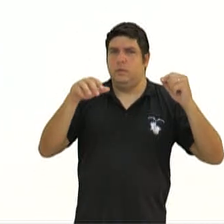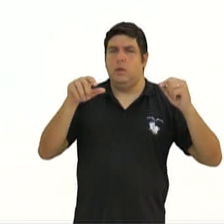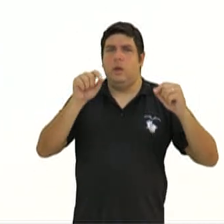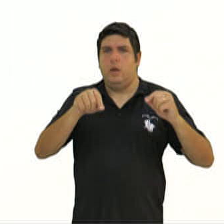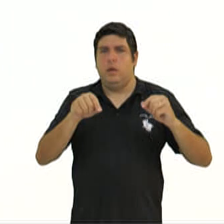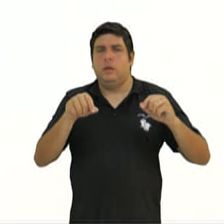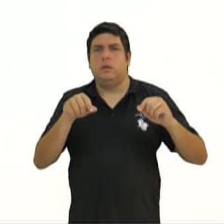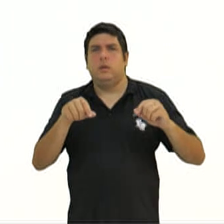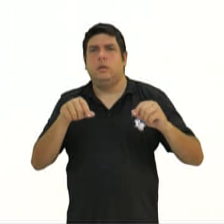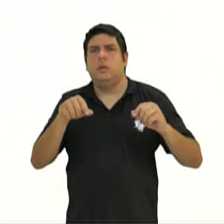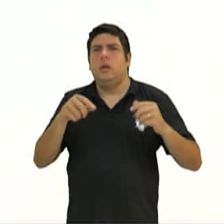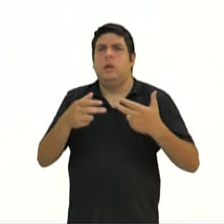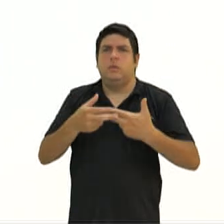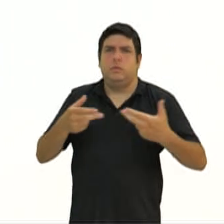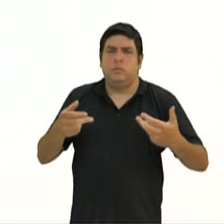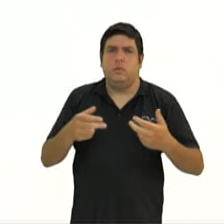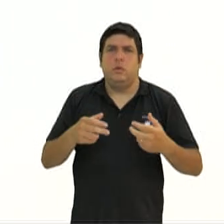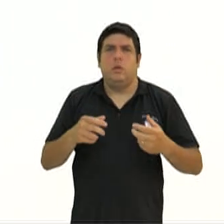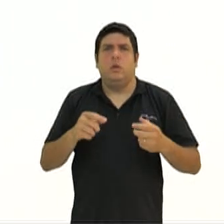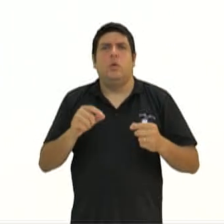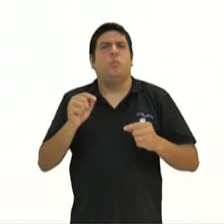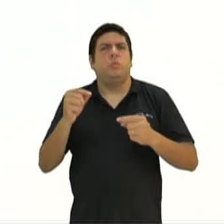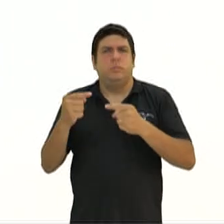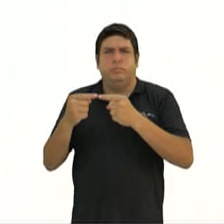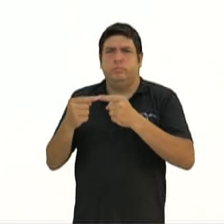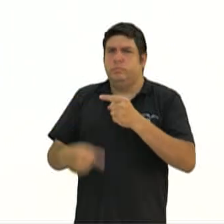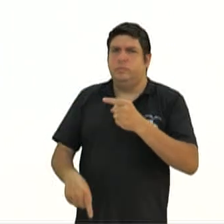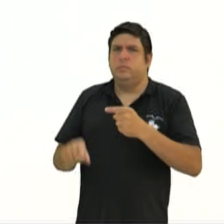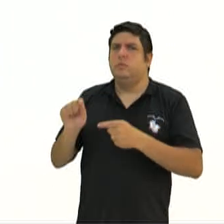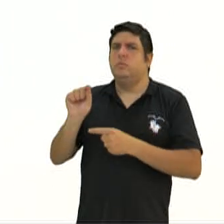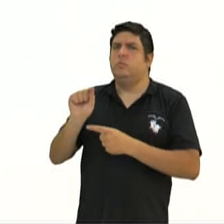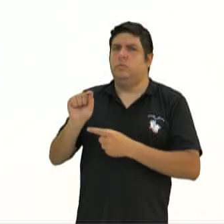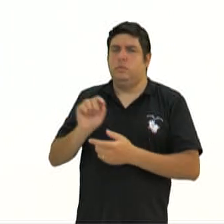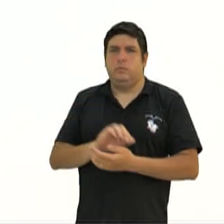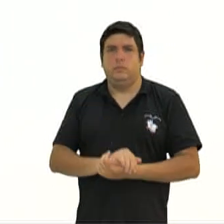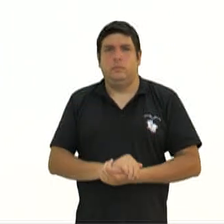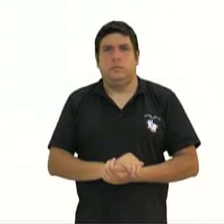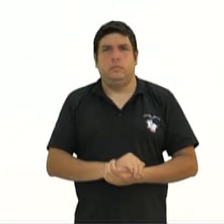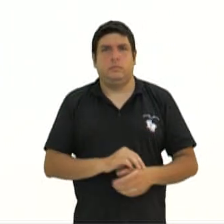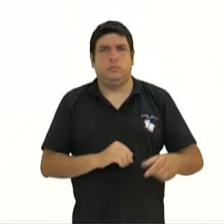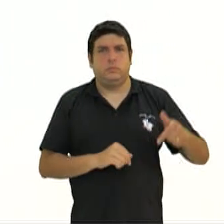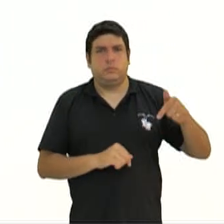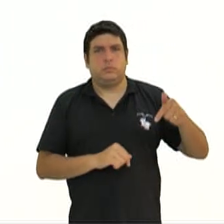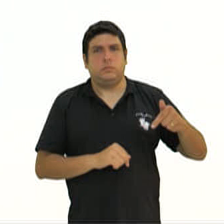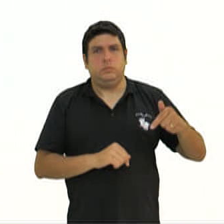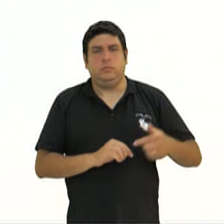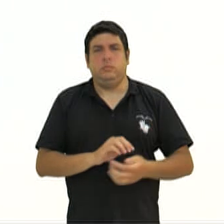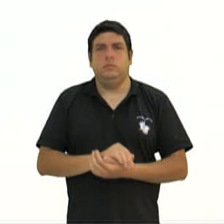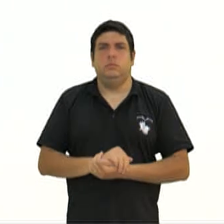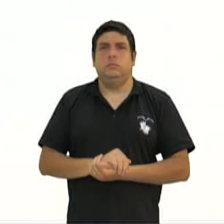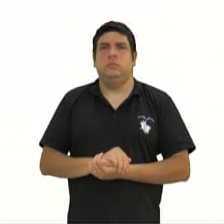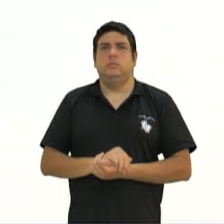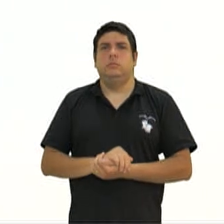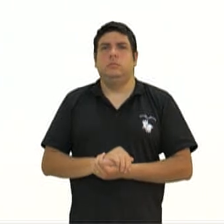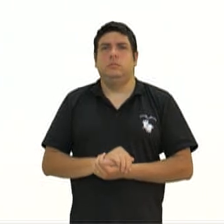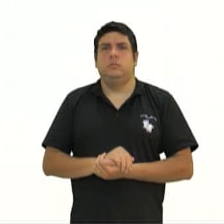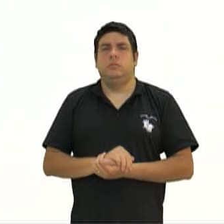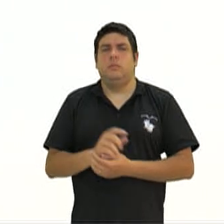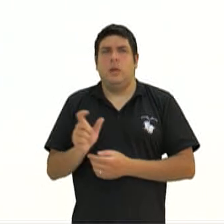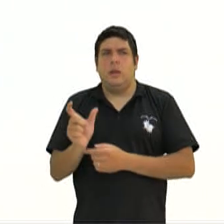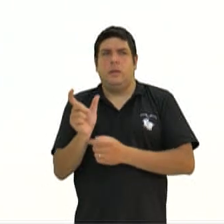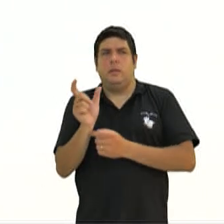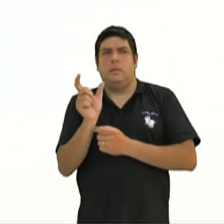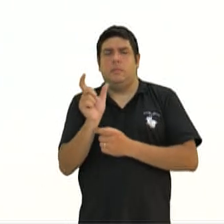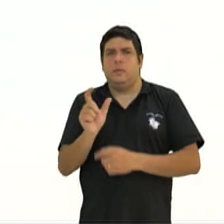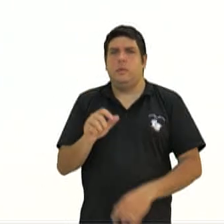que você respondeu ali no número 5, o que ele não significa? 7. Milestone, essa palavra